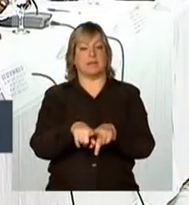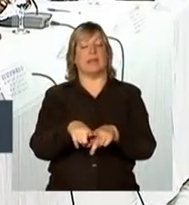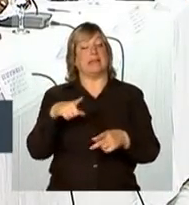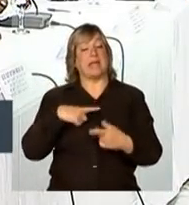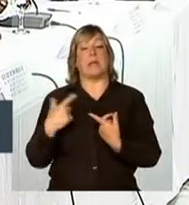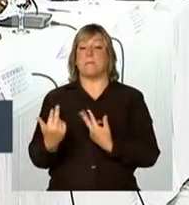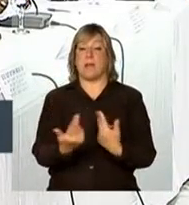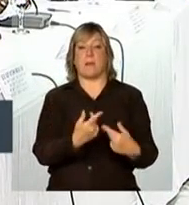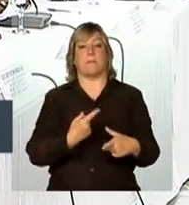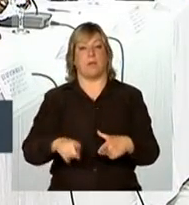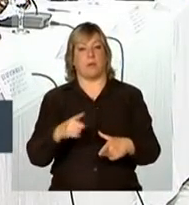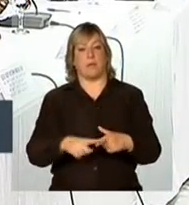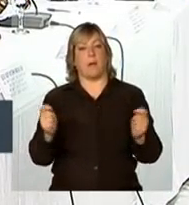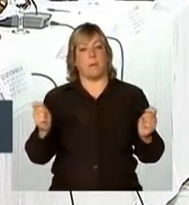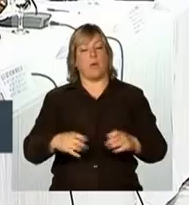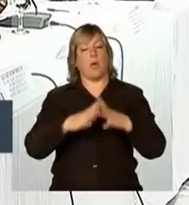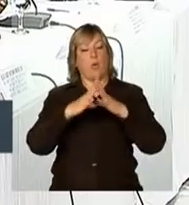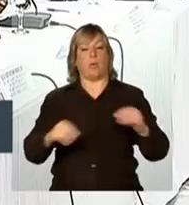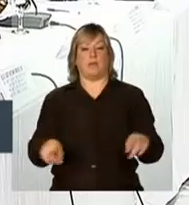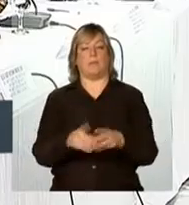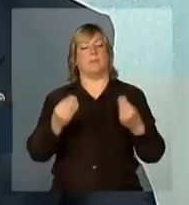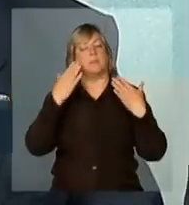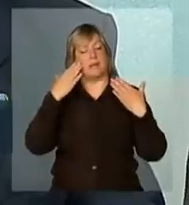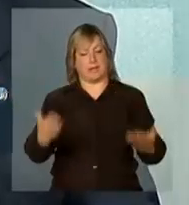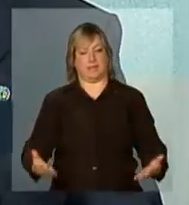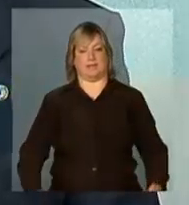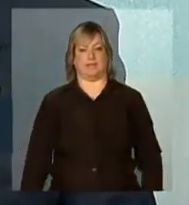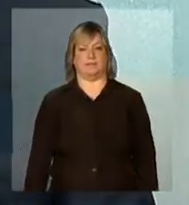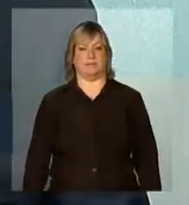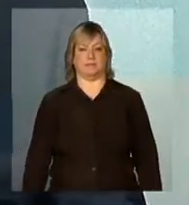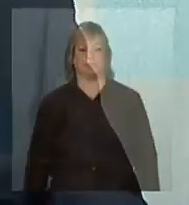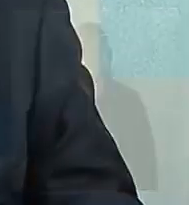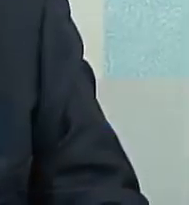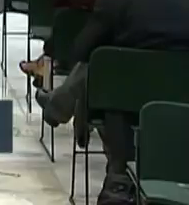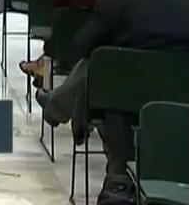problemas para ter as mesmas soluções. Muito obrigado.